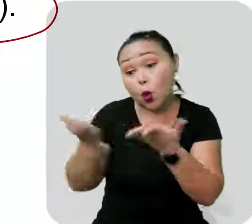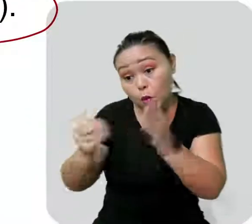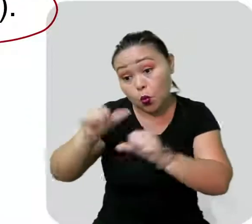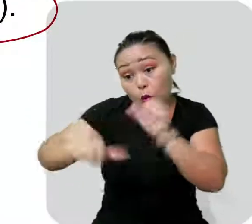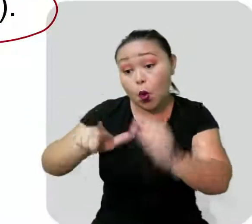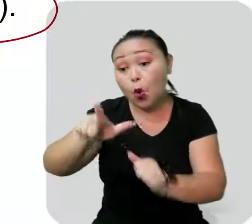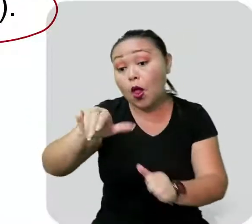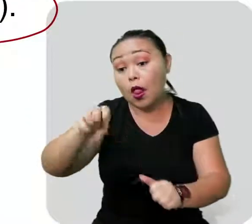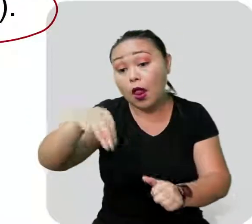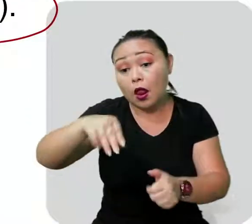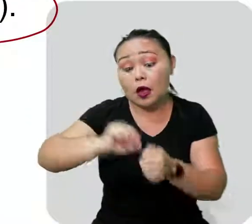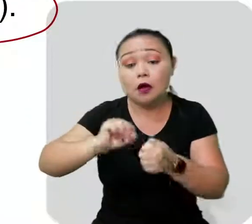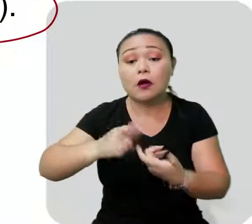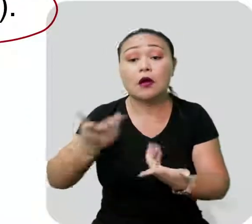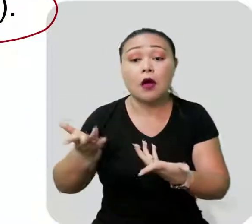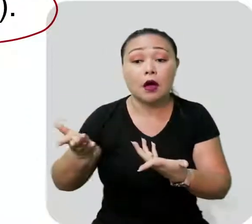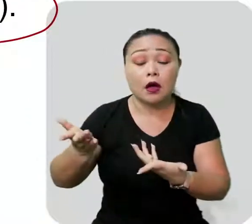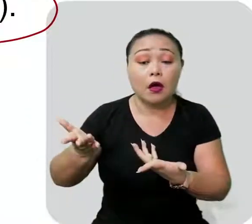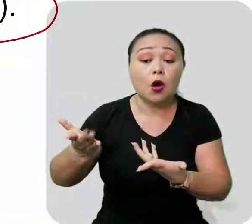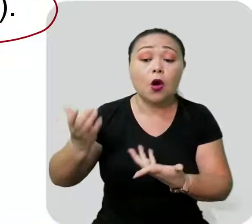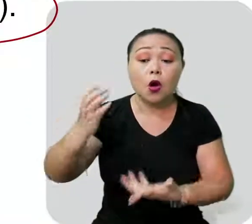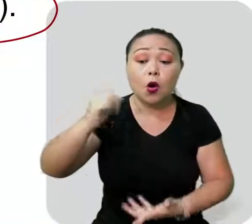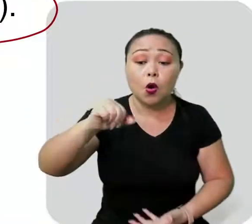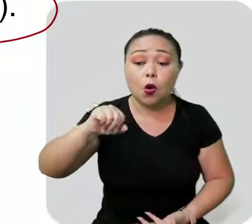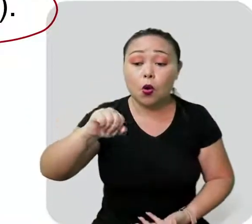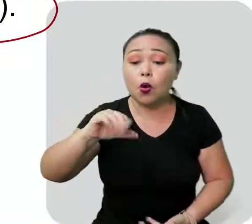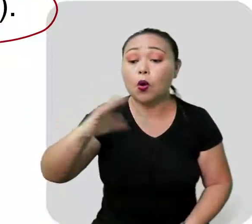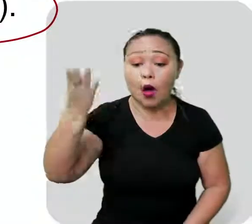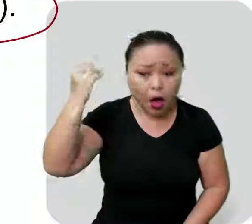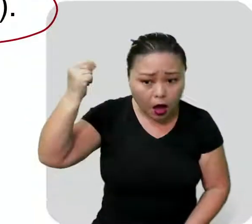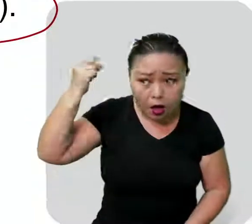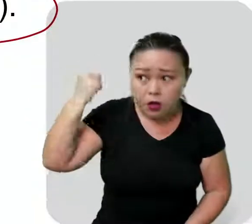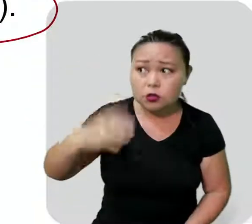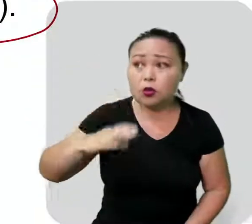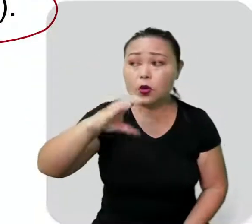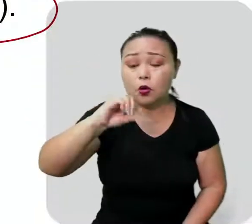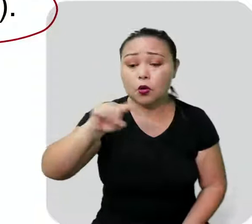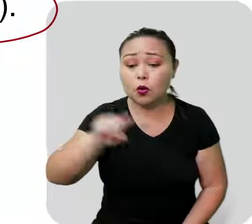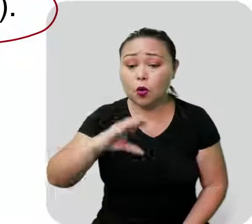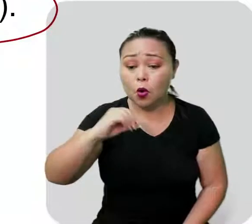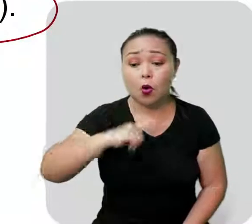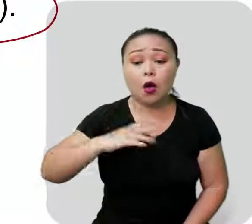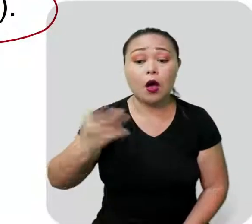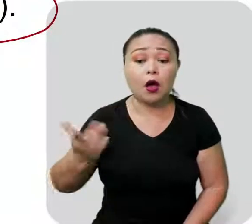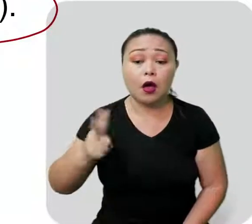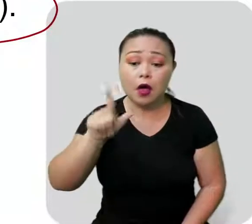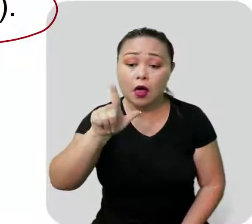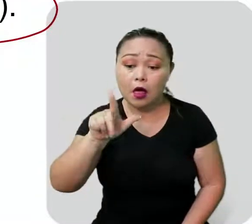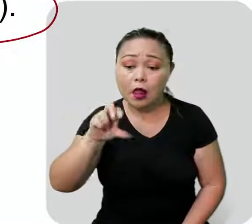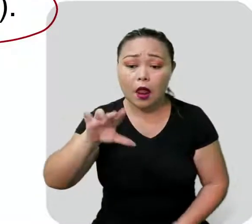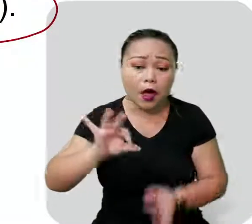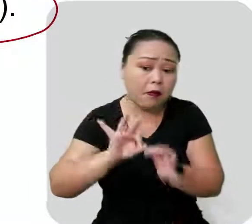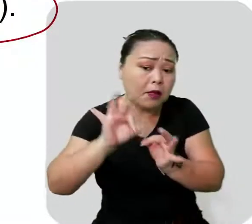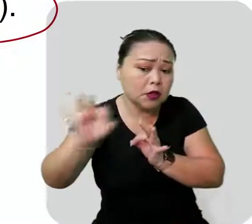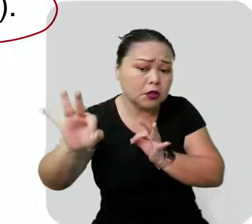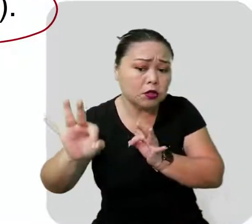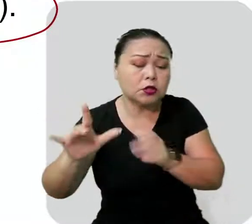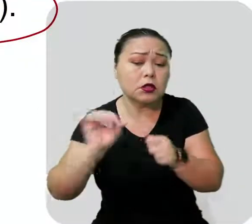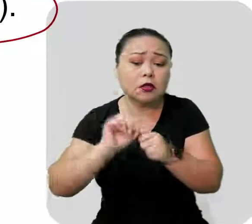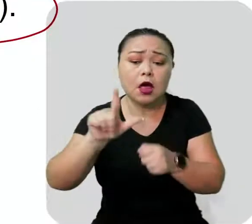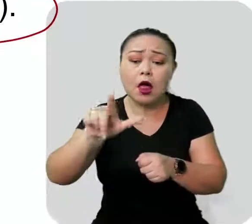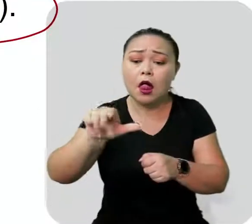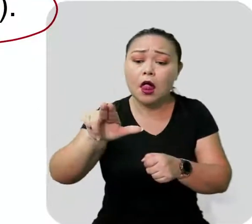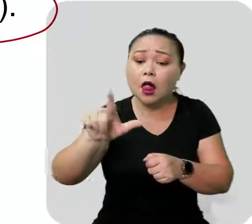lindo né você fala aqui a capital em custo na antigamente mas o Lima fica bem distante